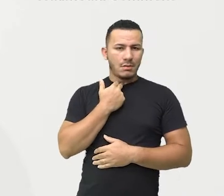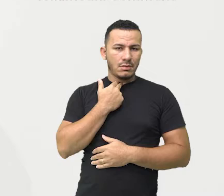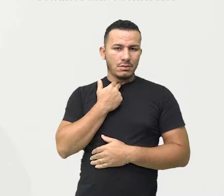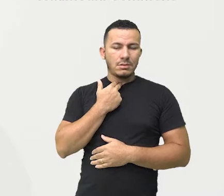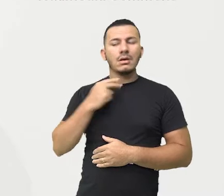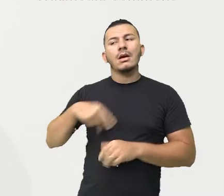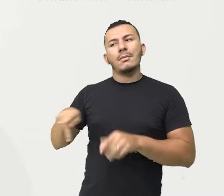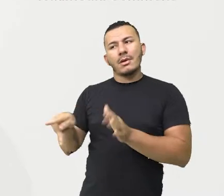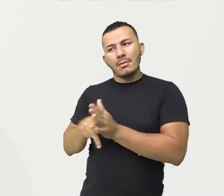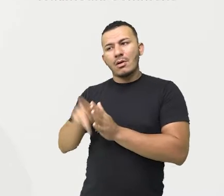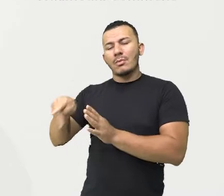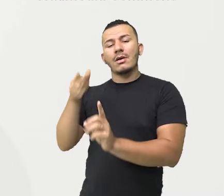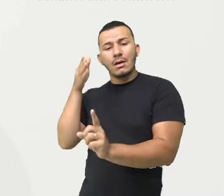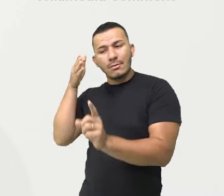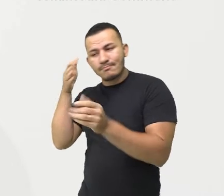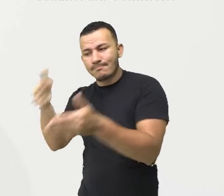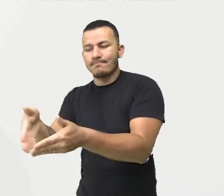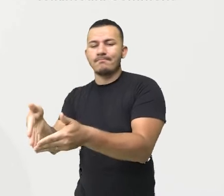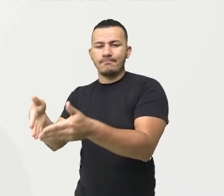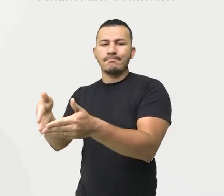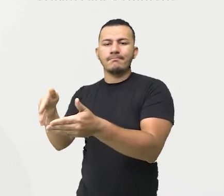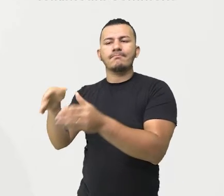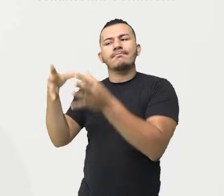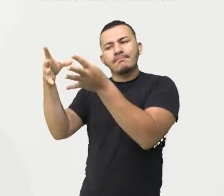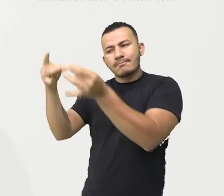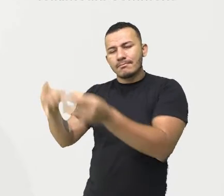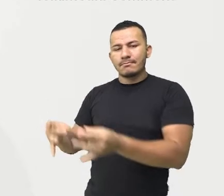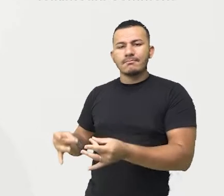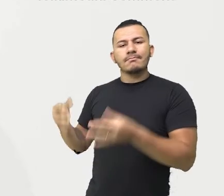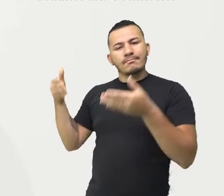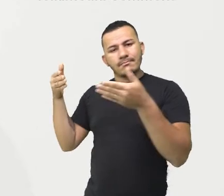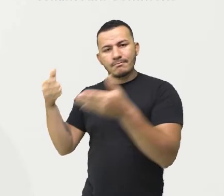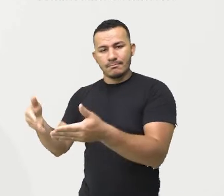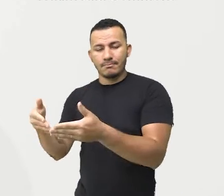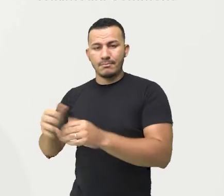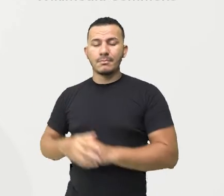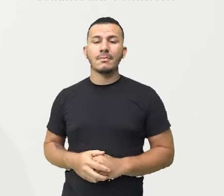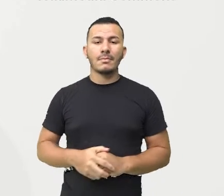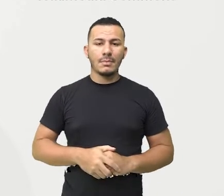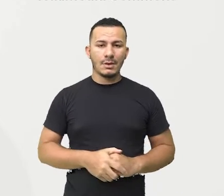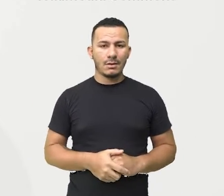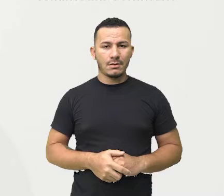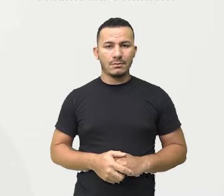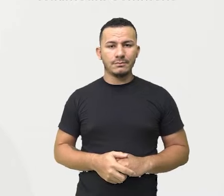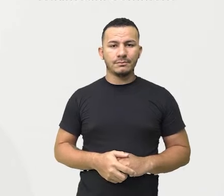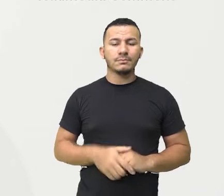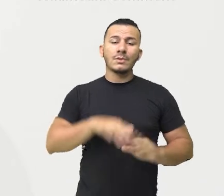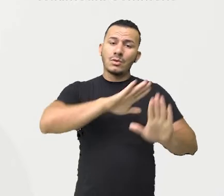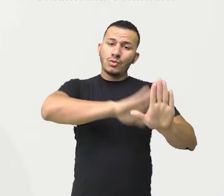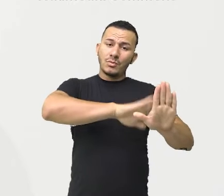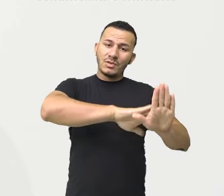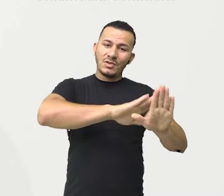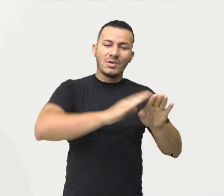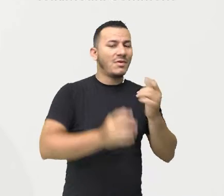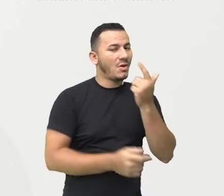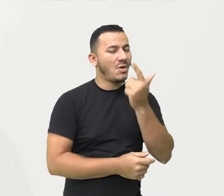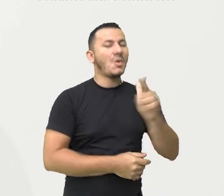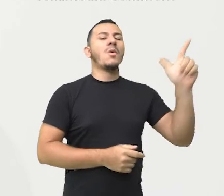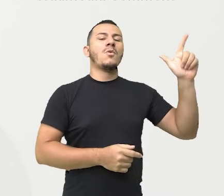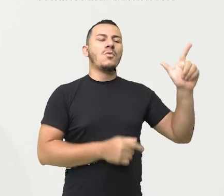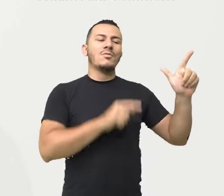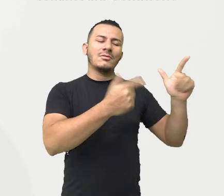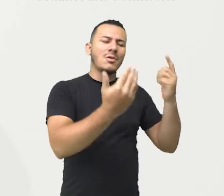uma descrição objetiva. As impressões subjetivas são outras. Ele